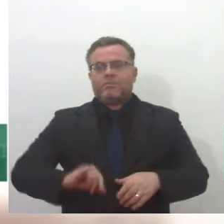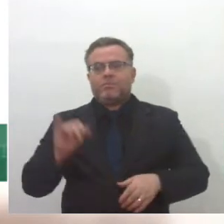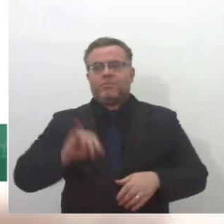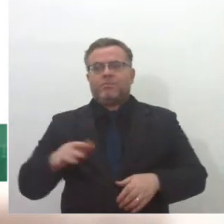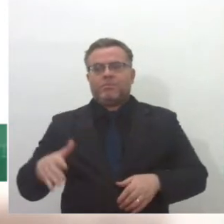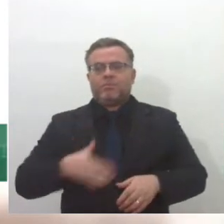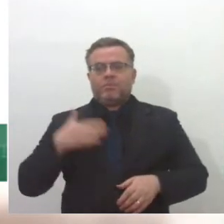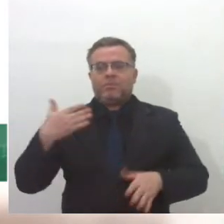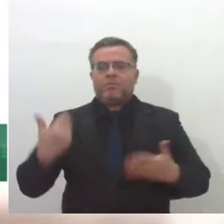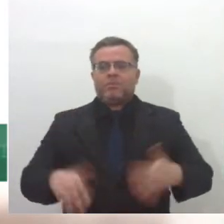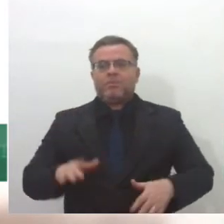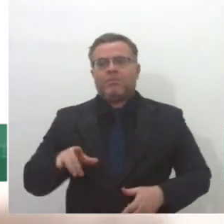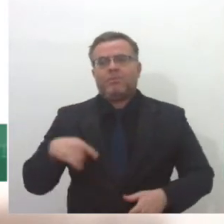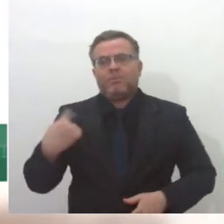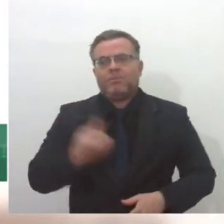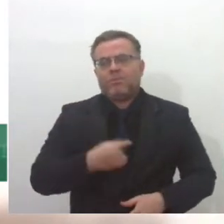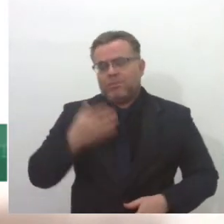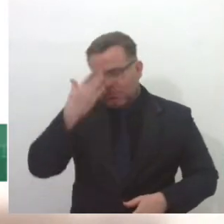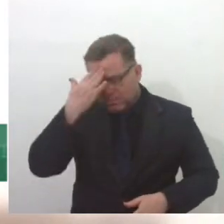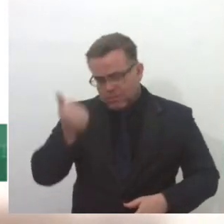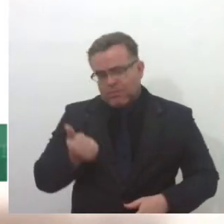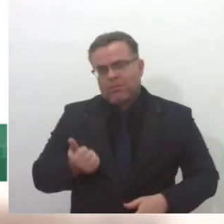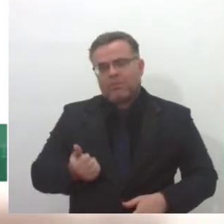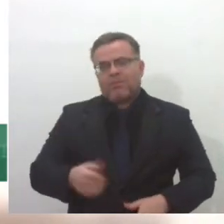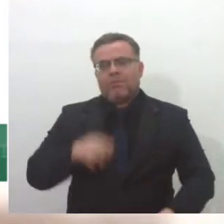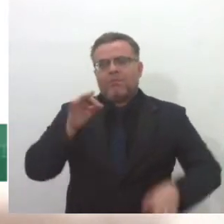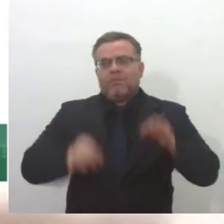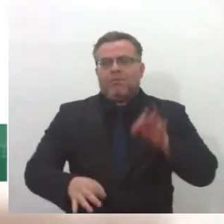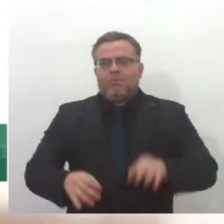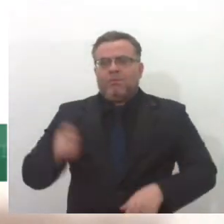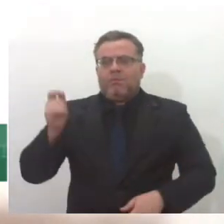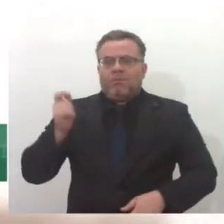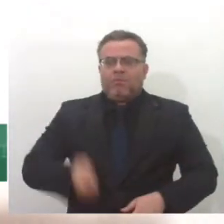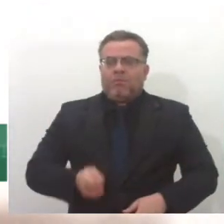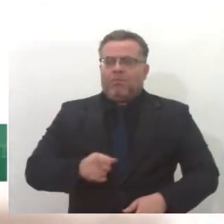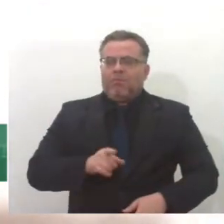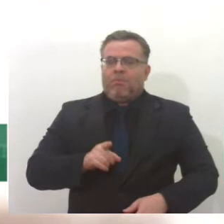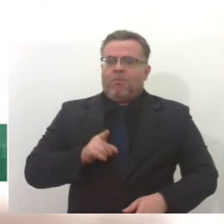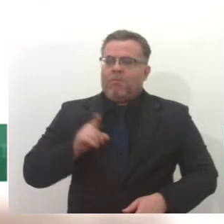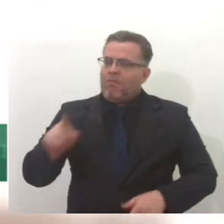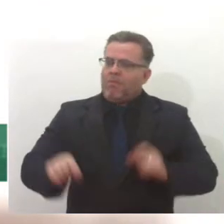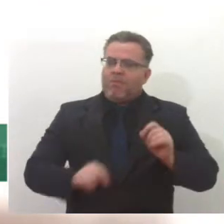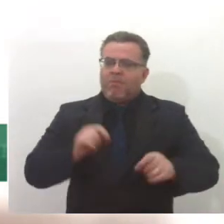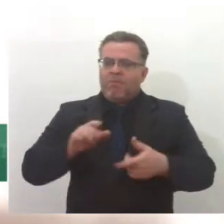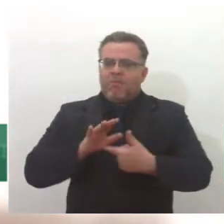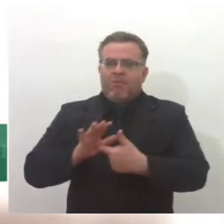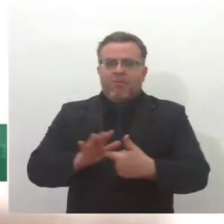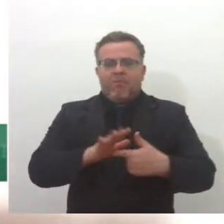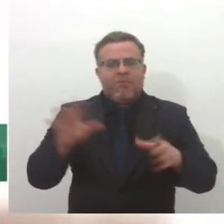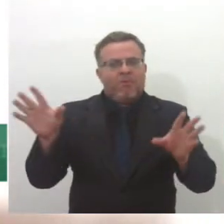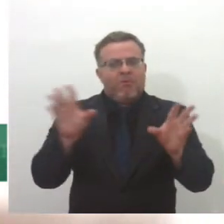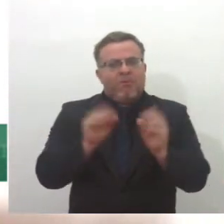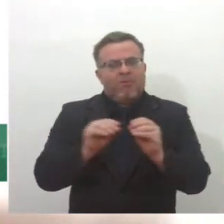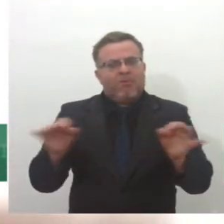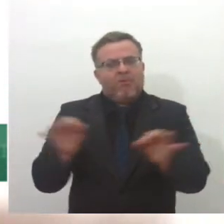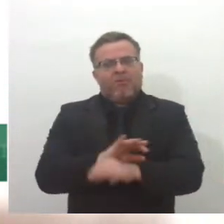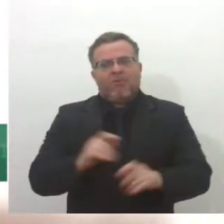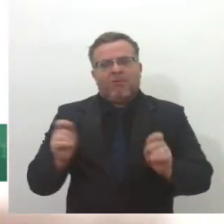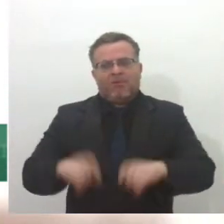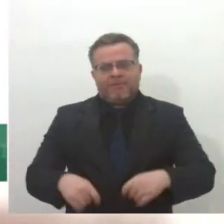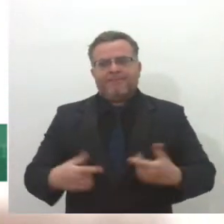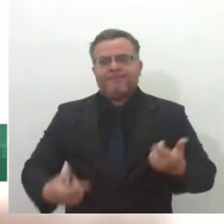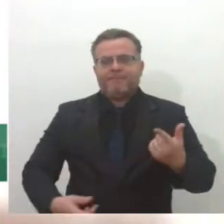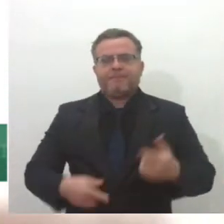sabe que às vezes o Poder Judiciário ele decide mais de um ponto de vista político, né,